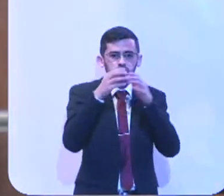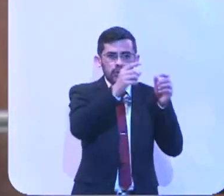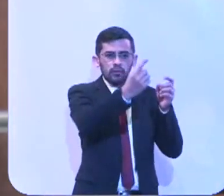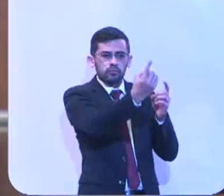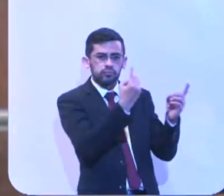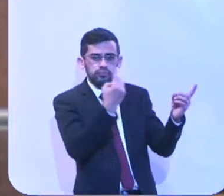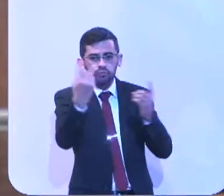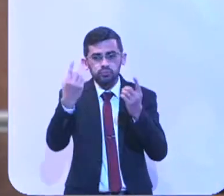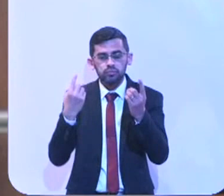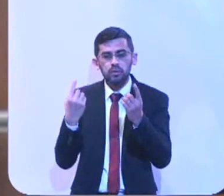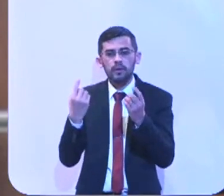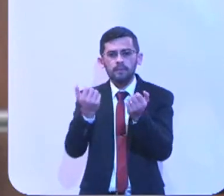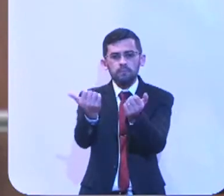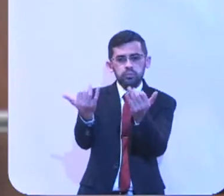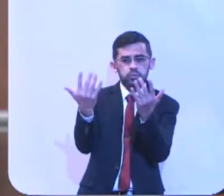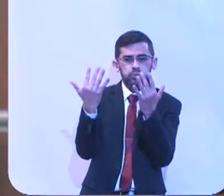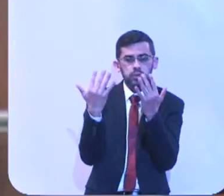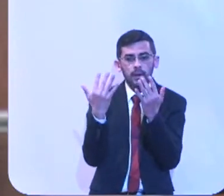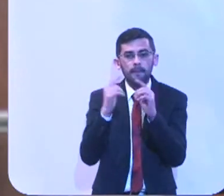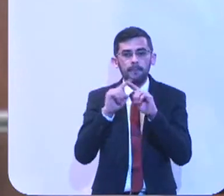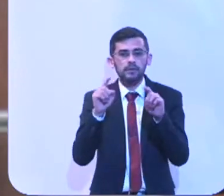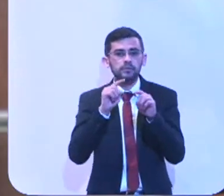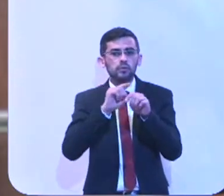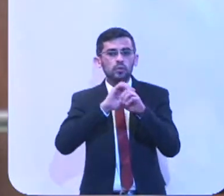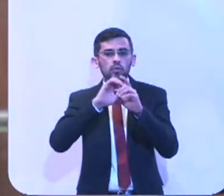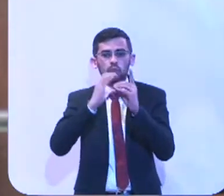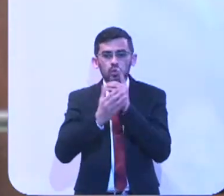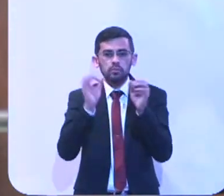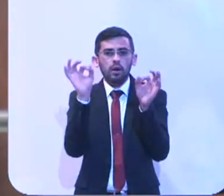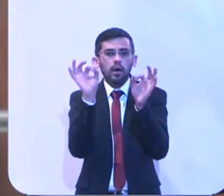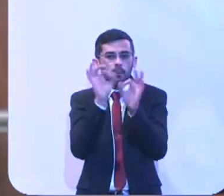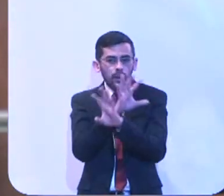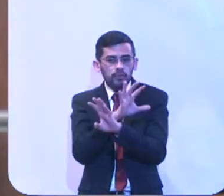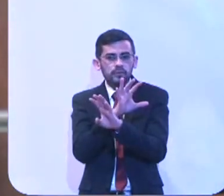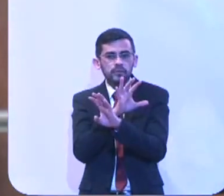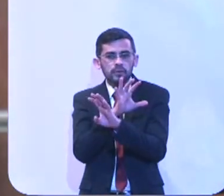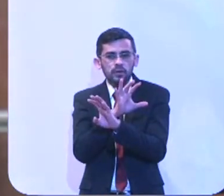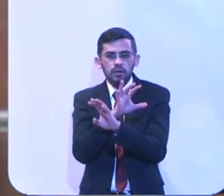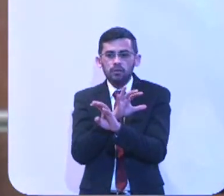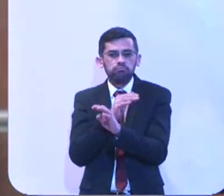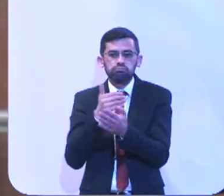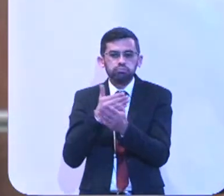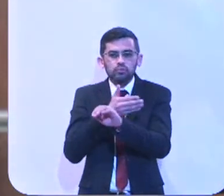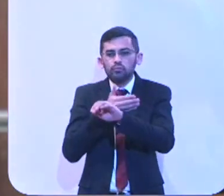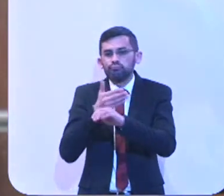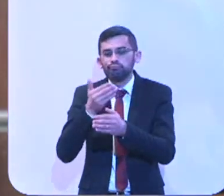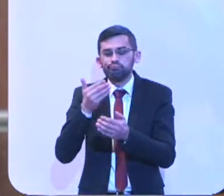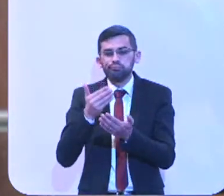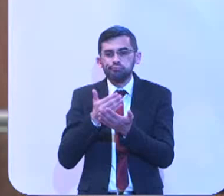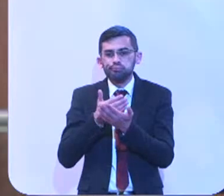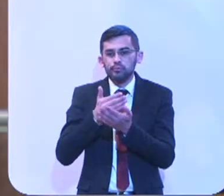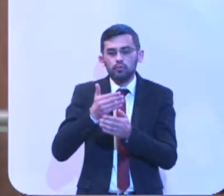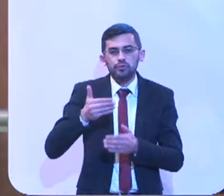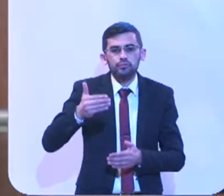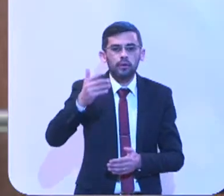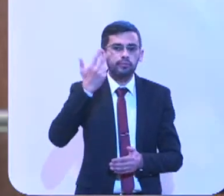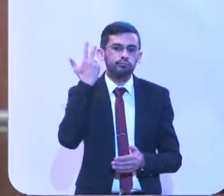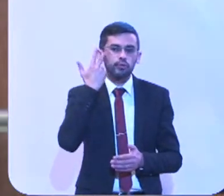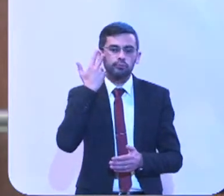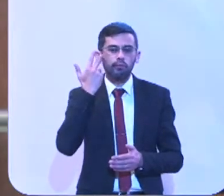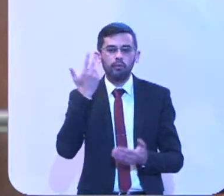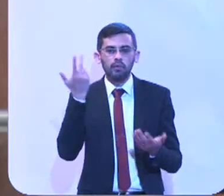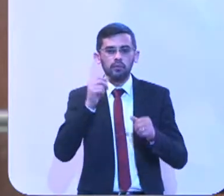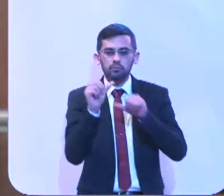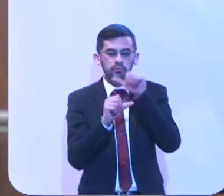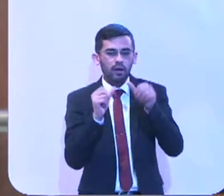para os cultos. Mas depois que os cultos acabavam, eles continuavam vivendo do mesmo jeito. E então eles